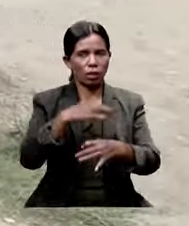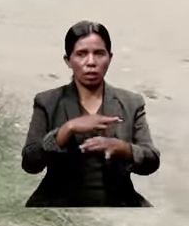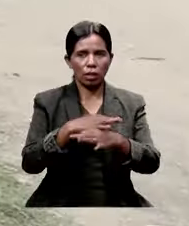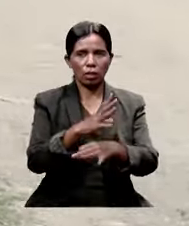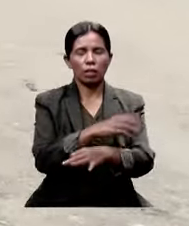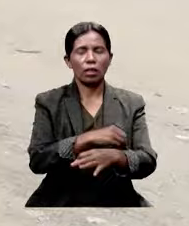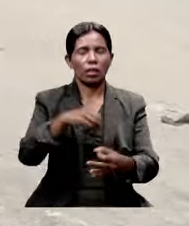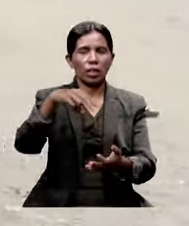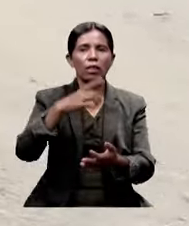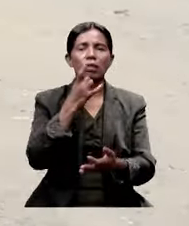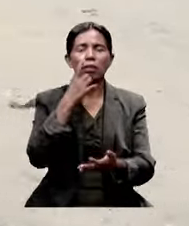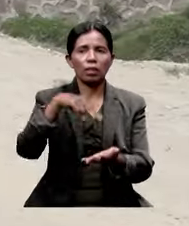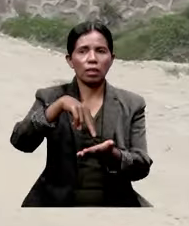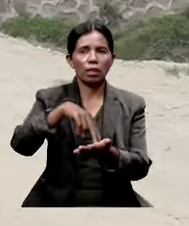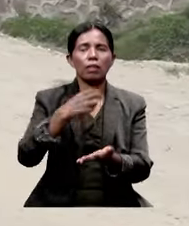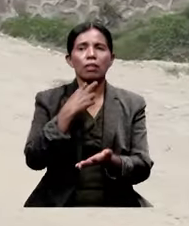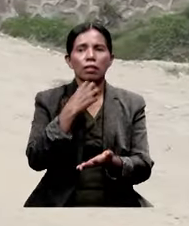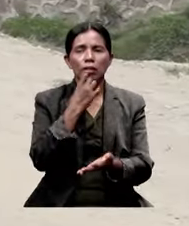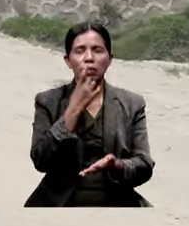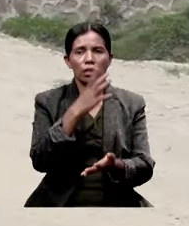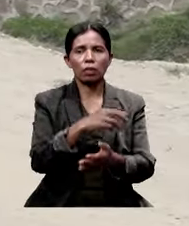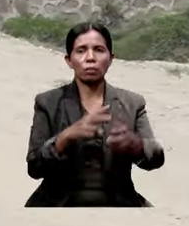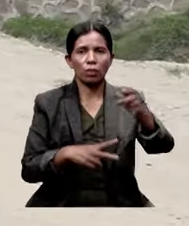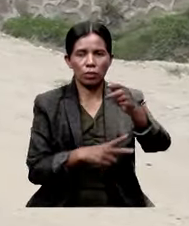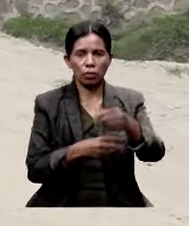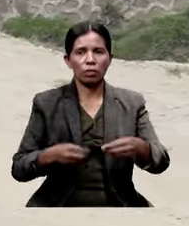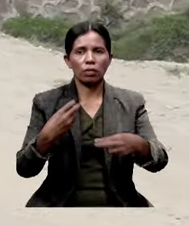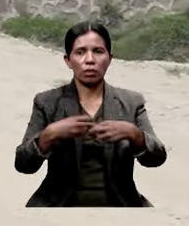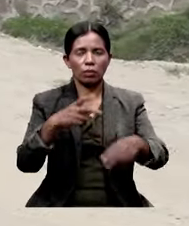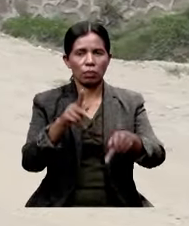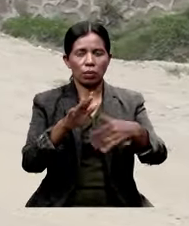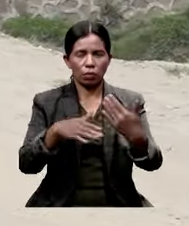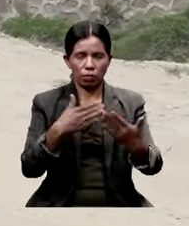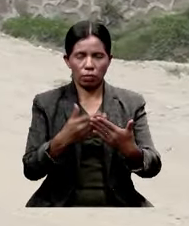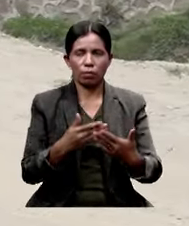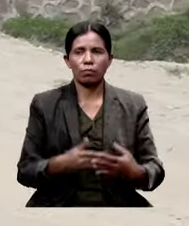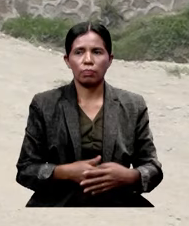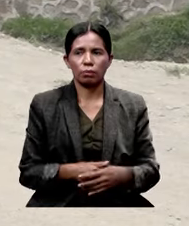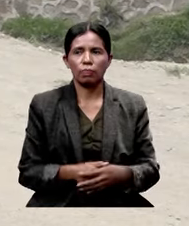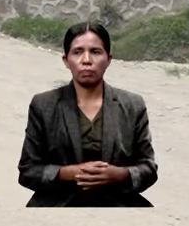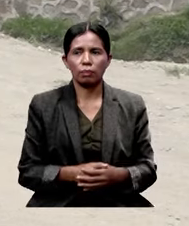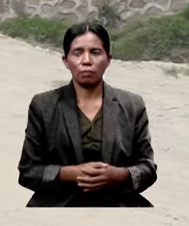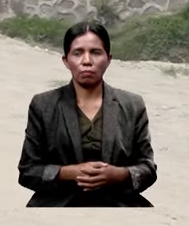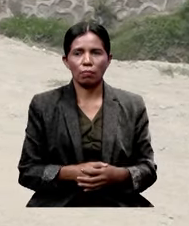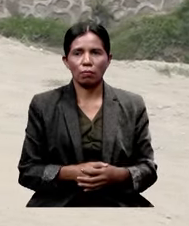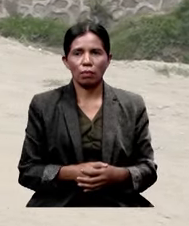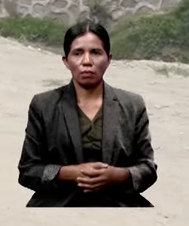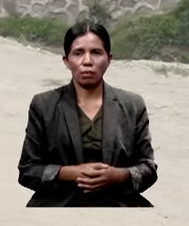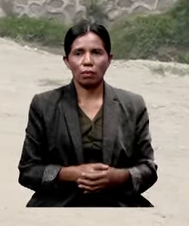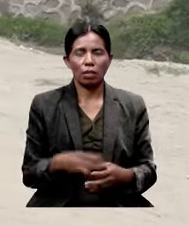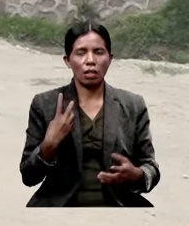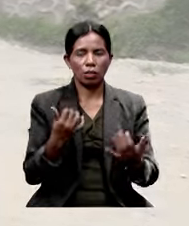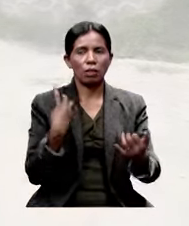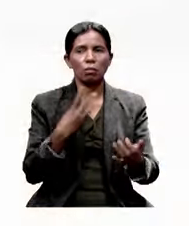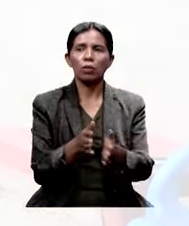airing eletricidade no ponte refere, tampa situação ne foi ameaça ba comunidade sira. Agora, existem fazem ba